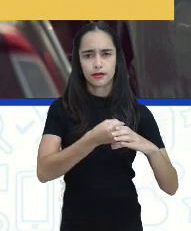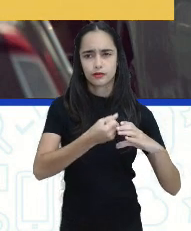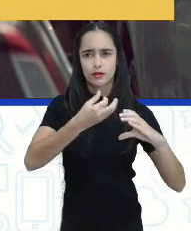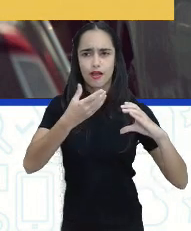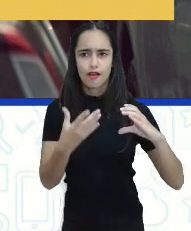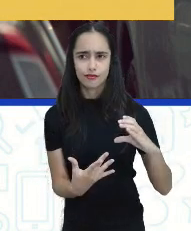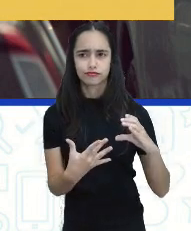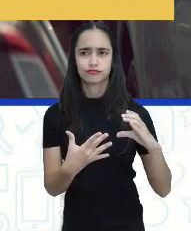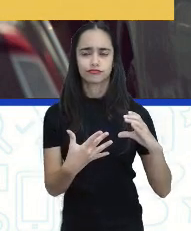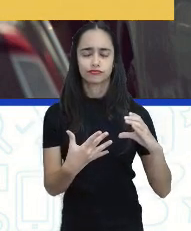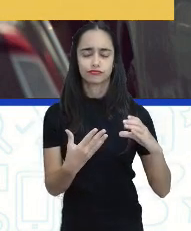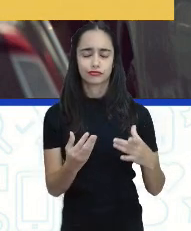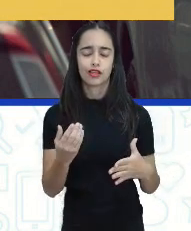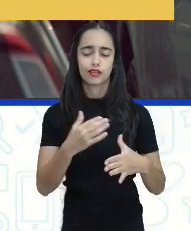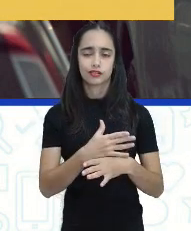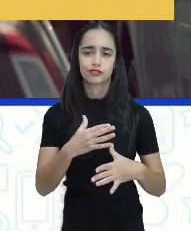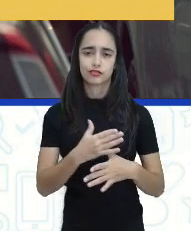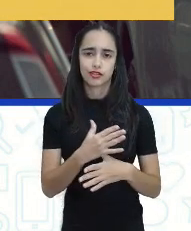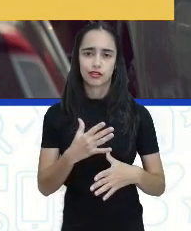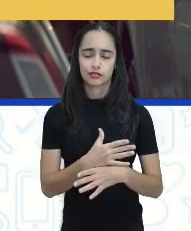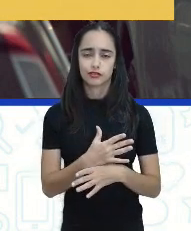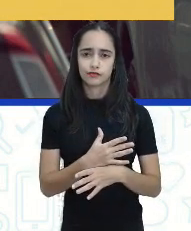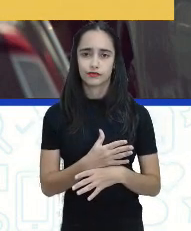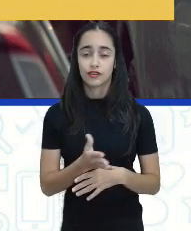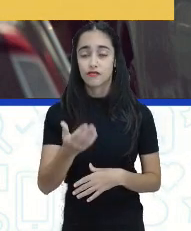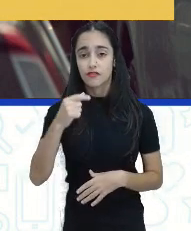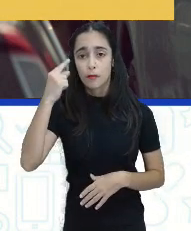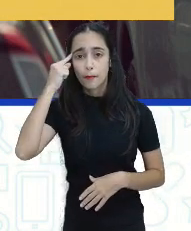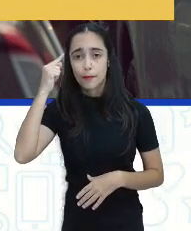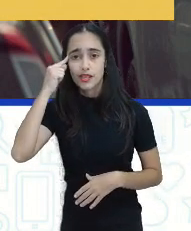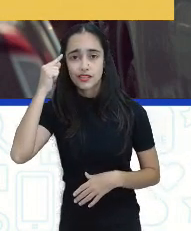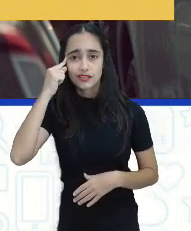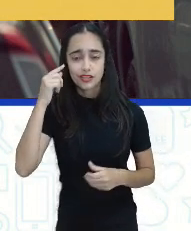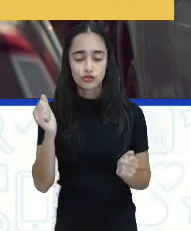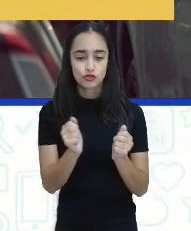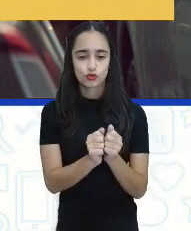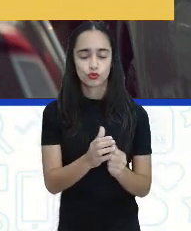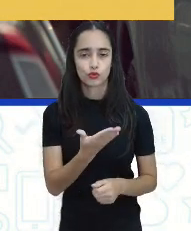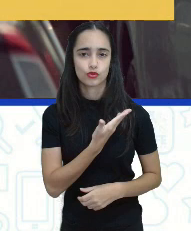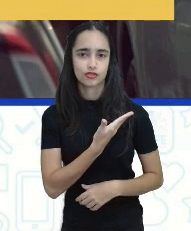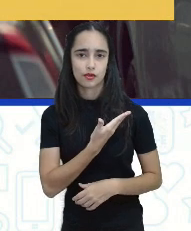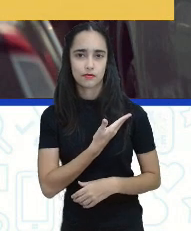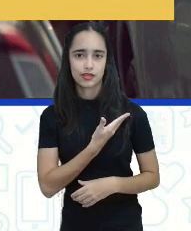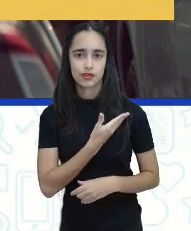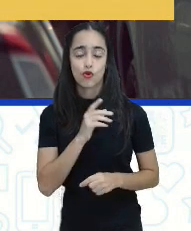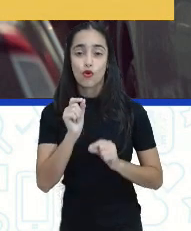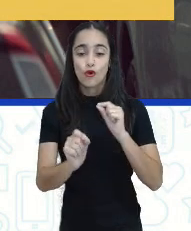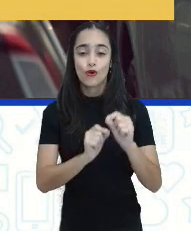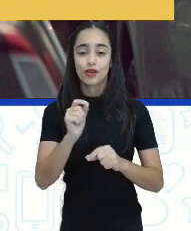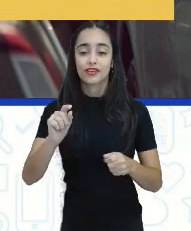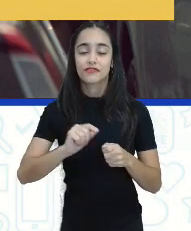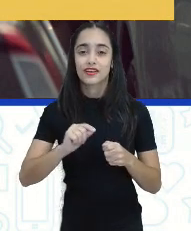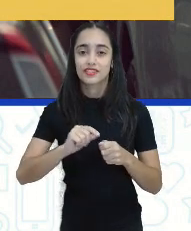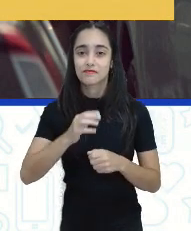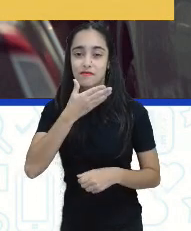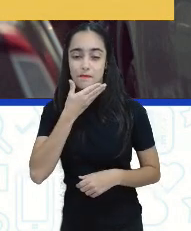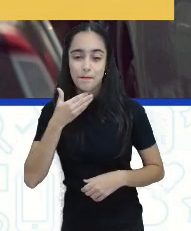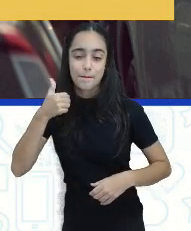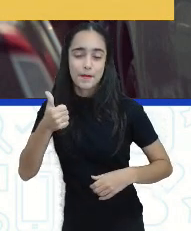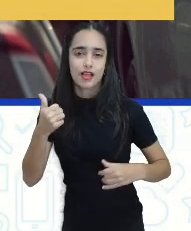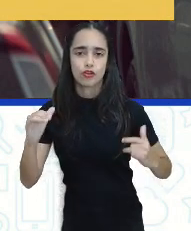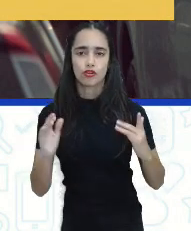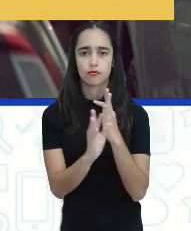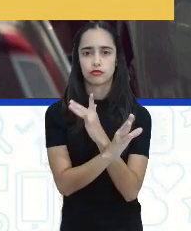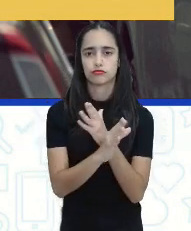de classe, o que poderia ser feito para melhorar essa mobilidade urbana. Tá? E depois você compartilha aí conosco, deixa aí o seu